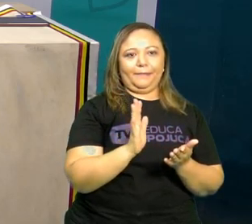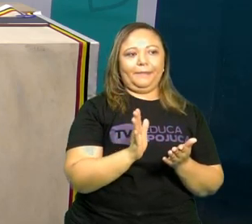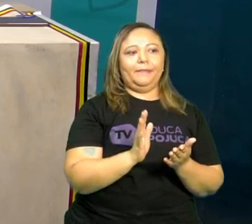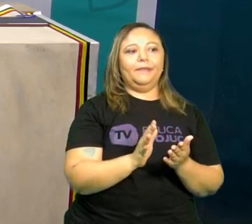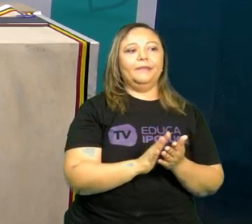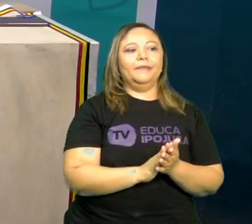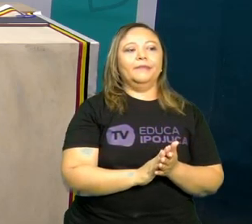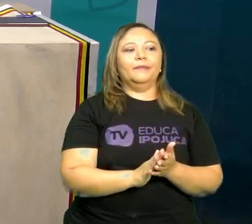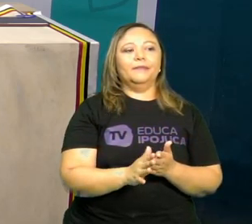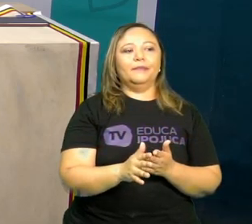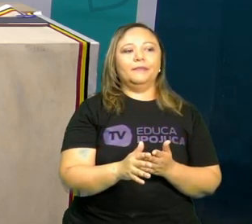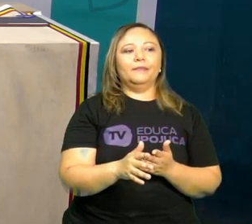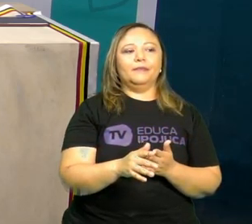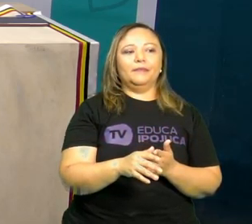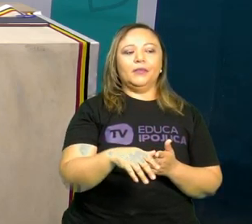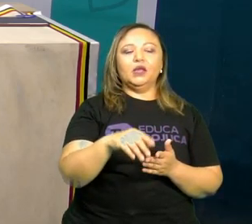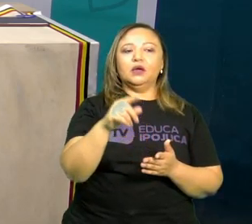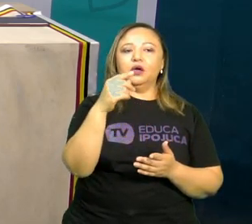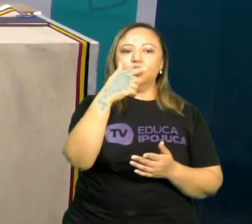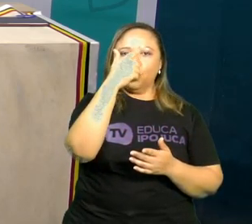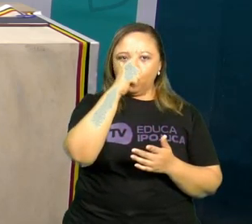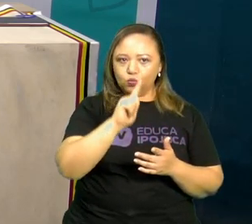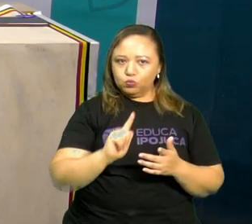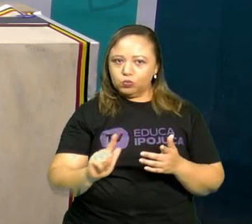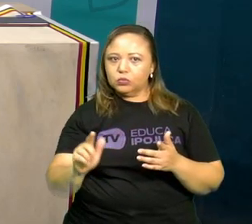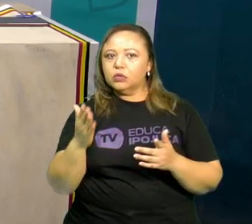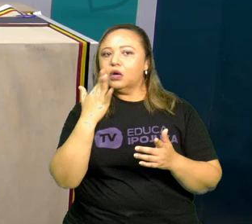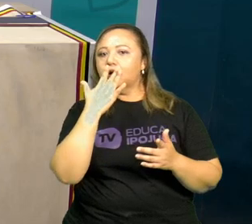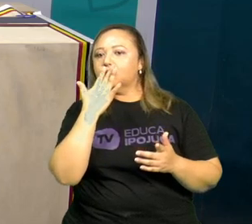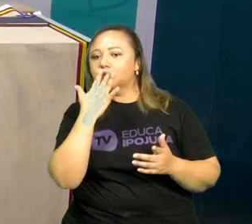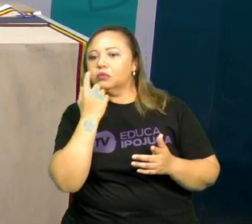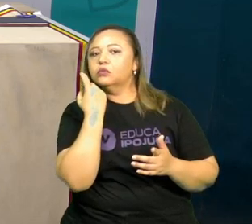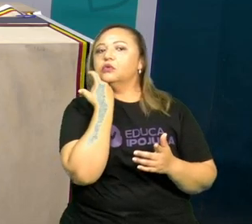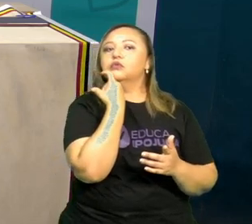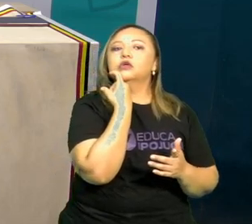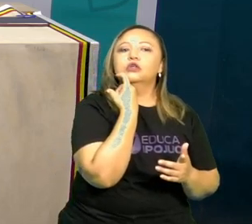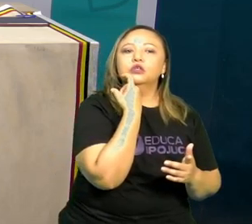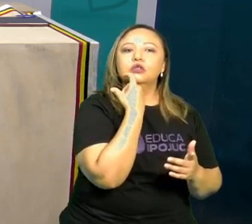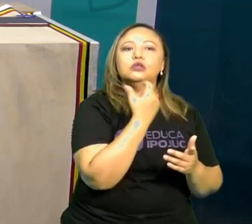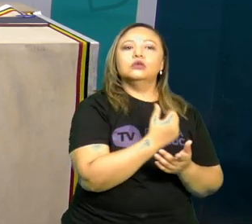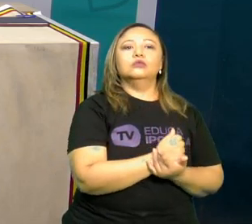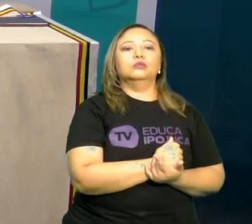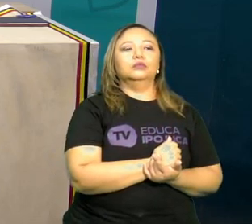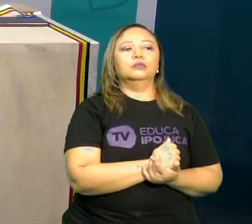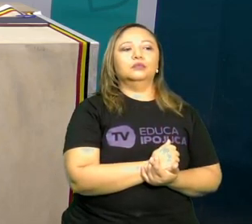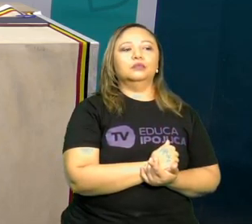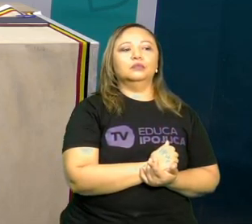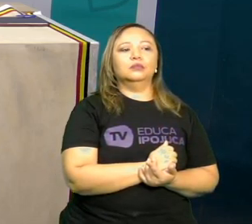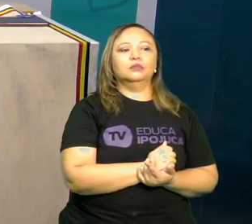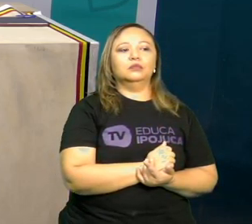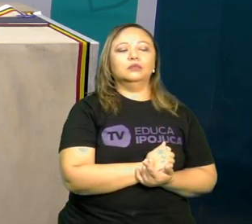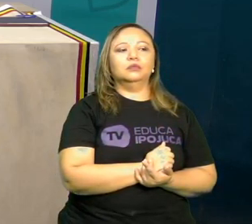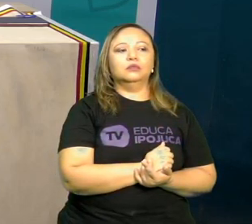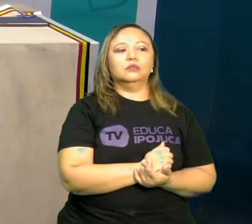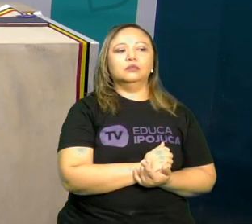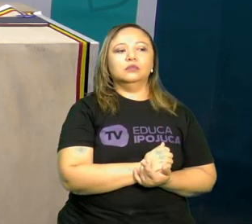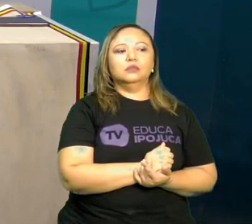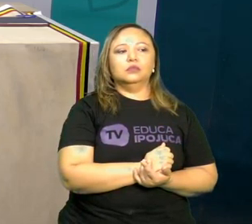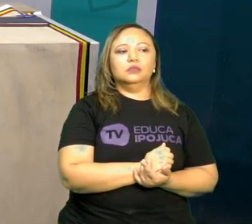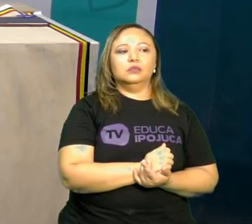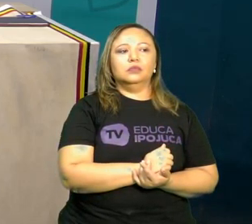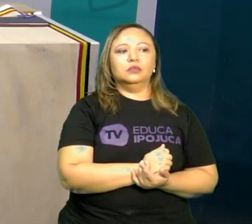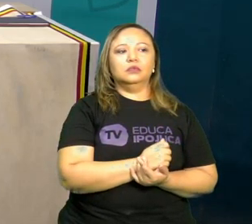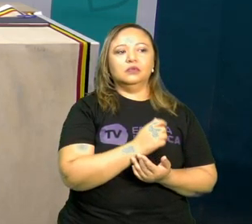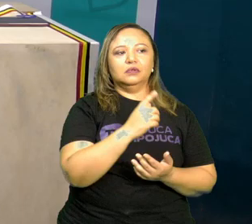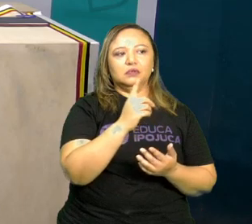e vai colocar mais uma cozinha no peixinho certo é mais uma